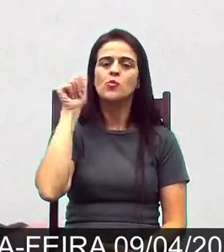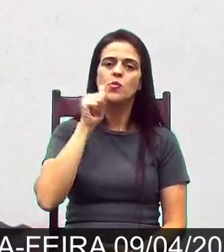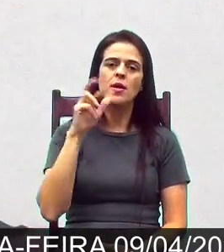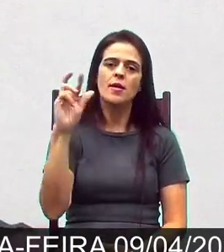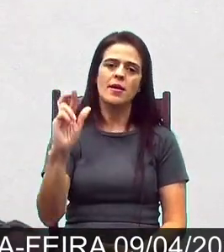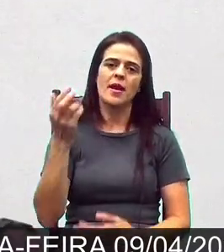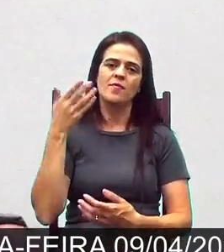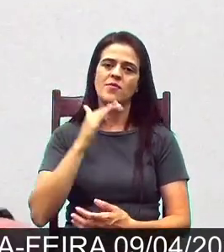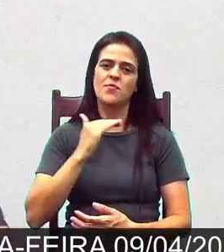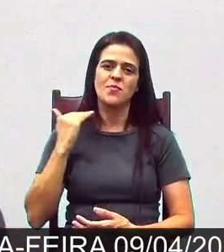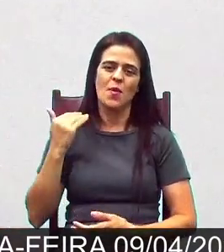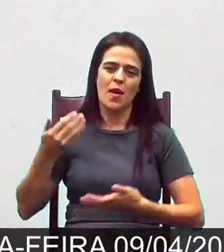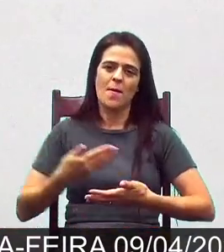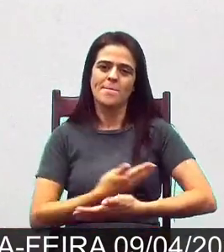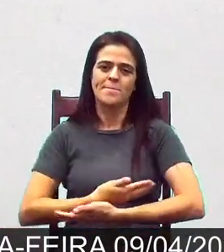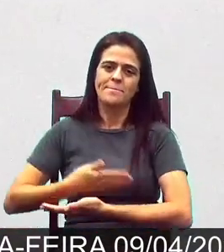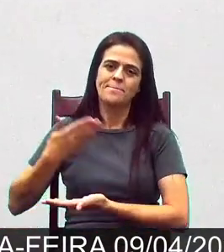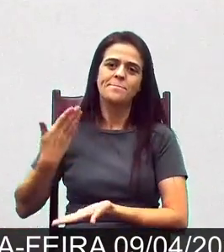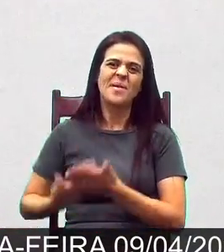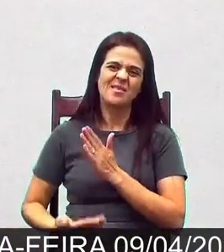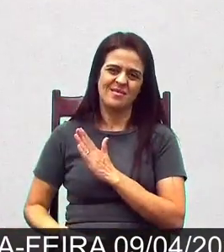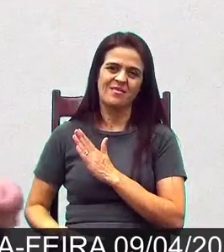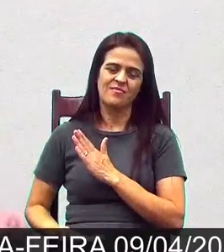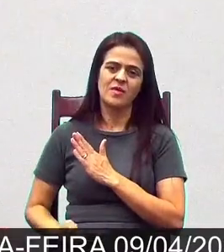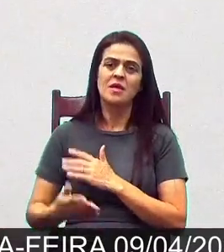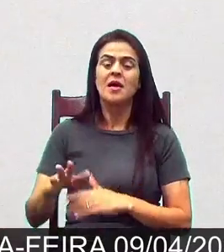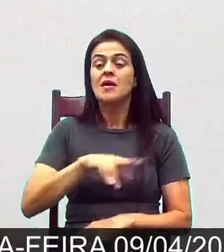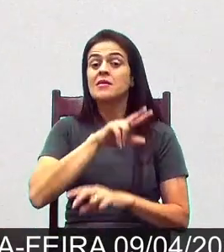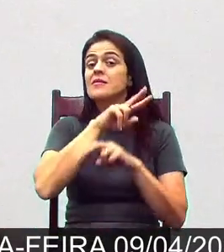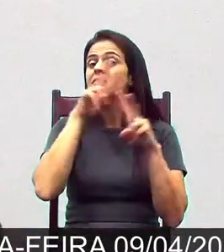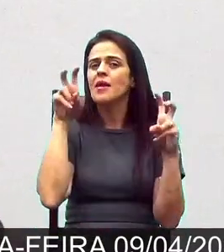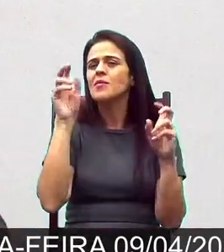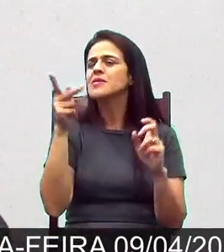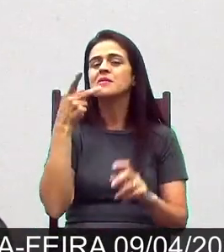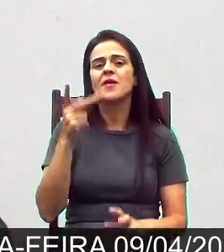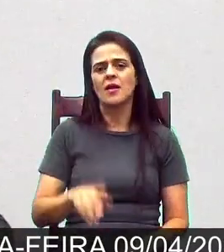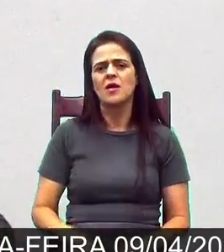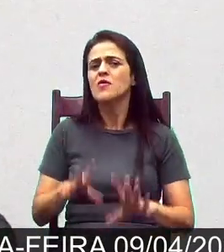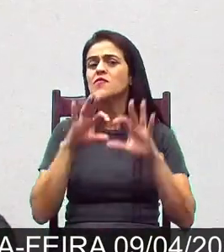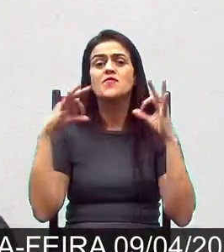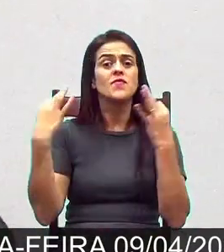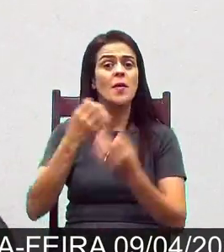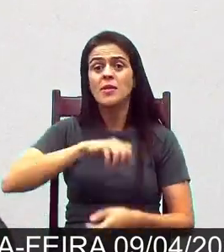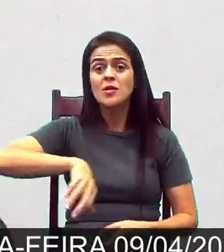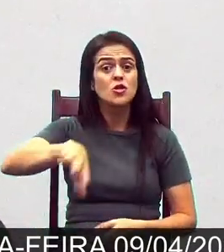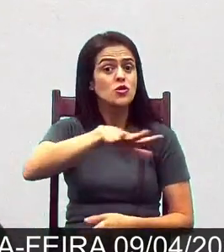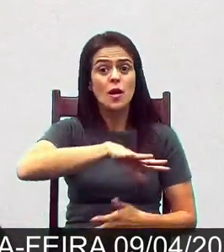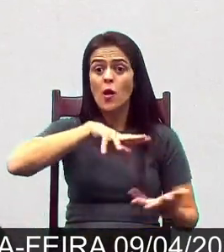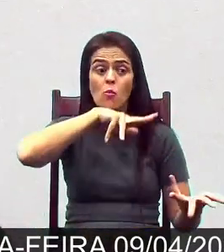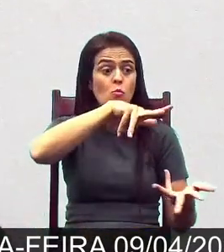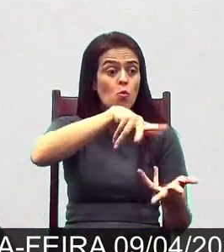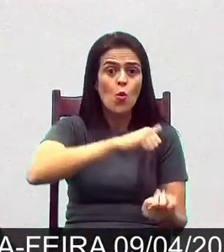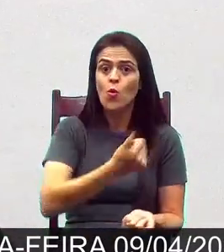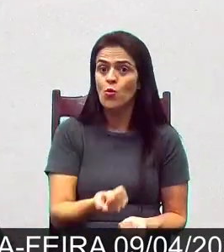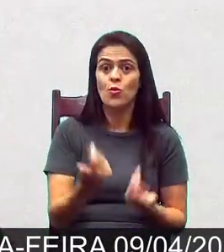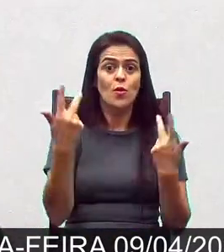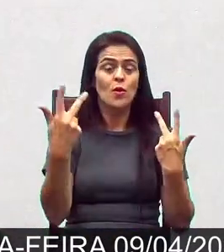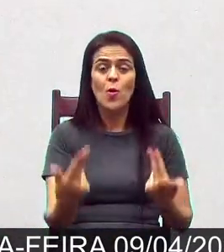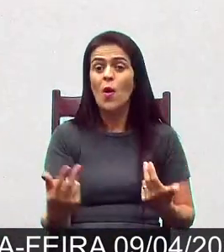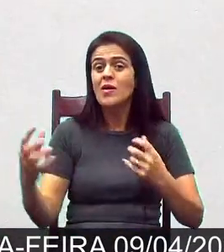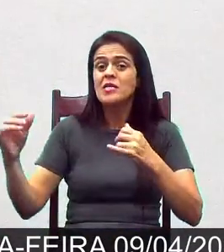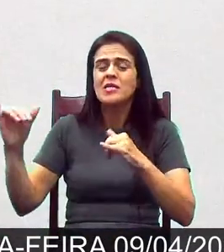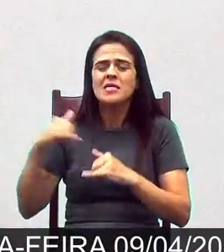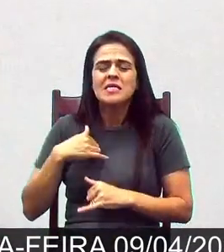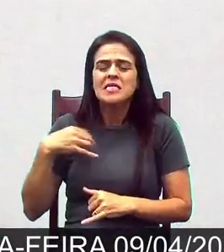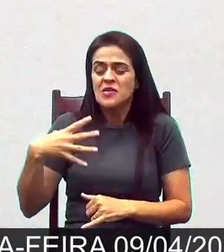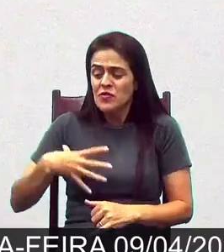presidente, bem resumidamente, é um assunto que afeta famílias ao redor de todo o nosso planeta, e a dor da